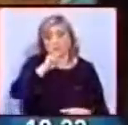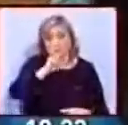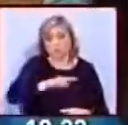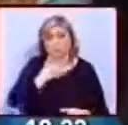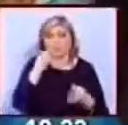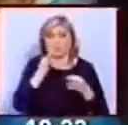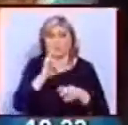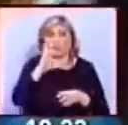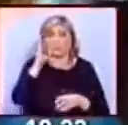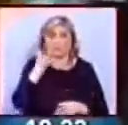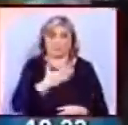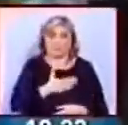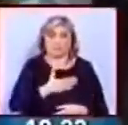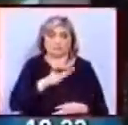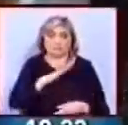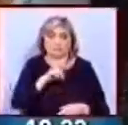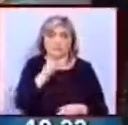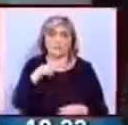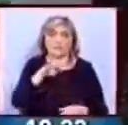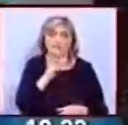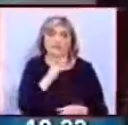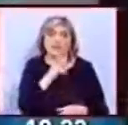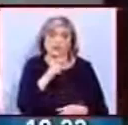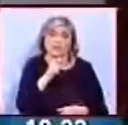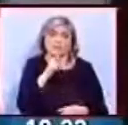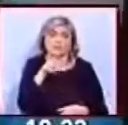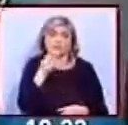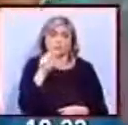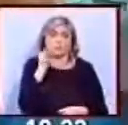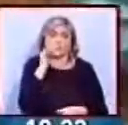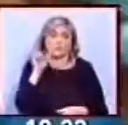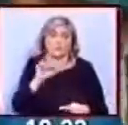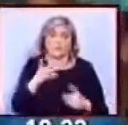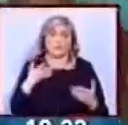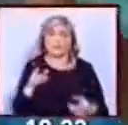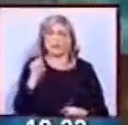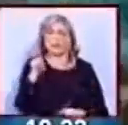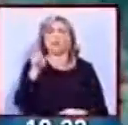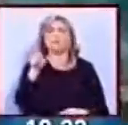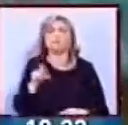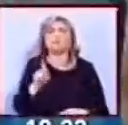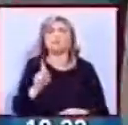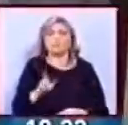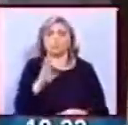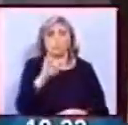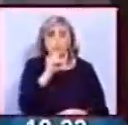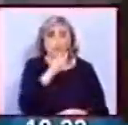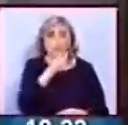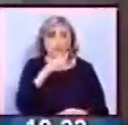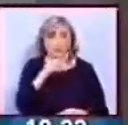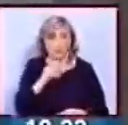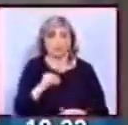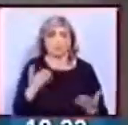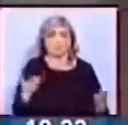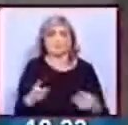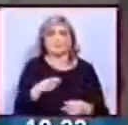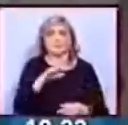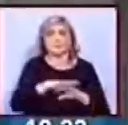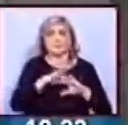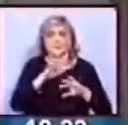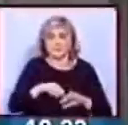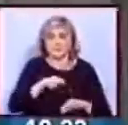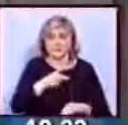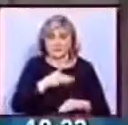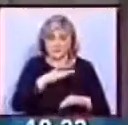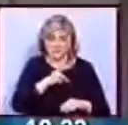Pode acontecer um infarto e seria muito mal. Muito mal. Como é que tu te chamas? João. João. Então perante um